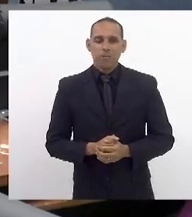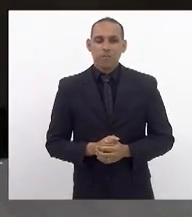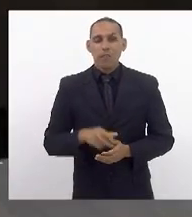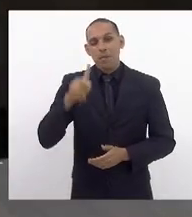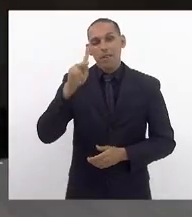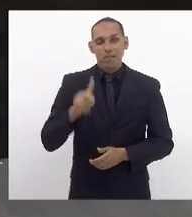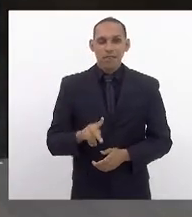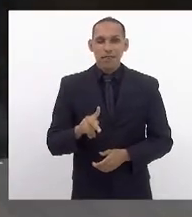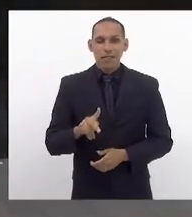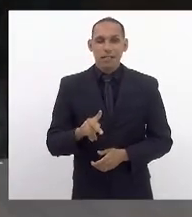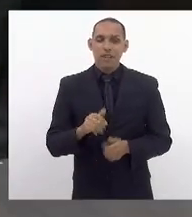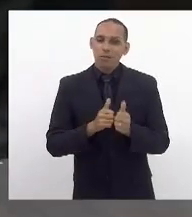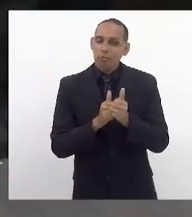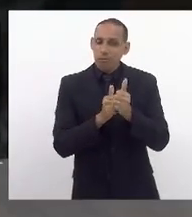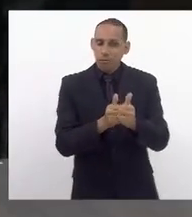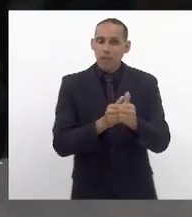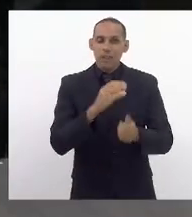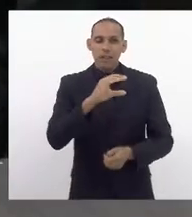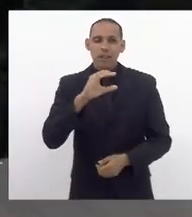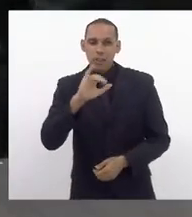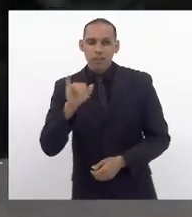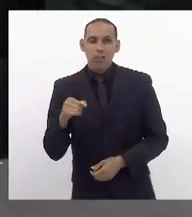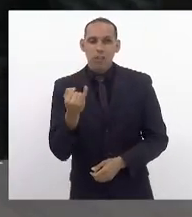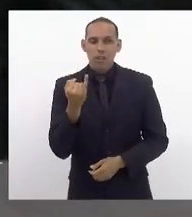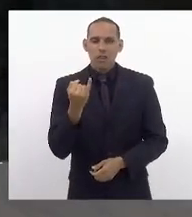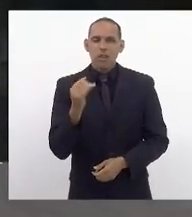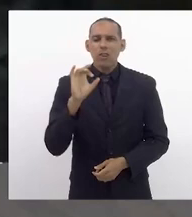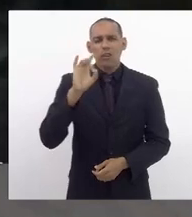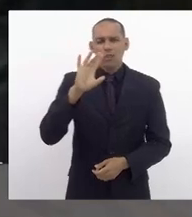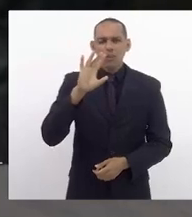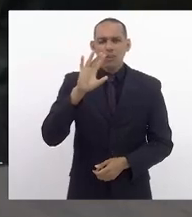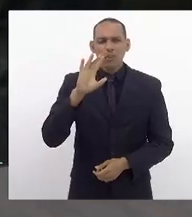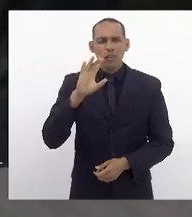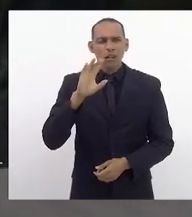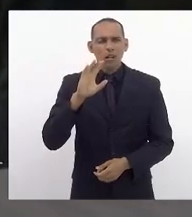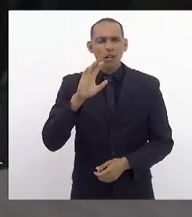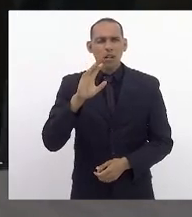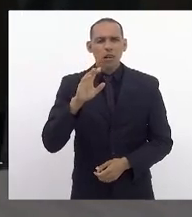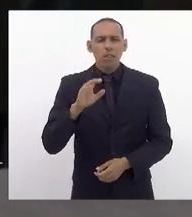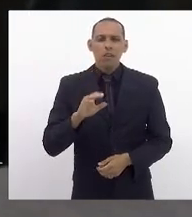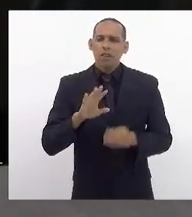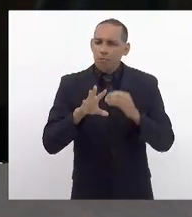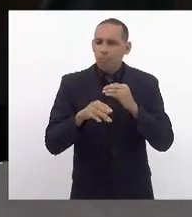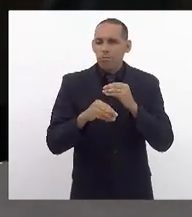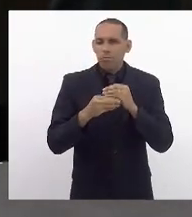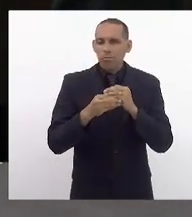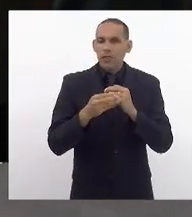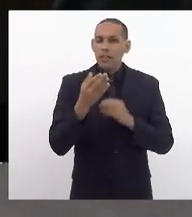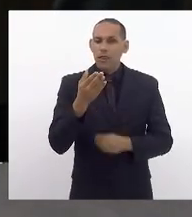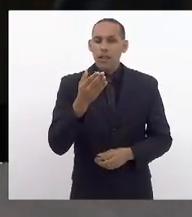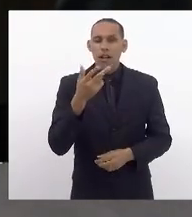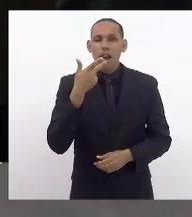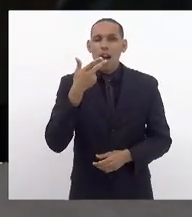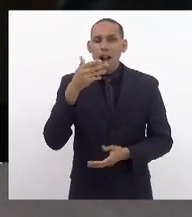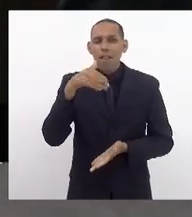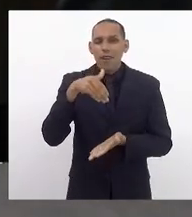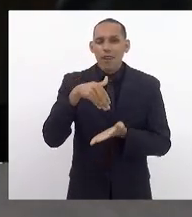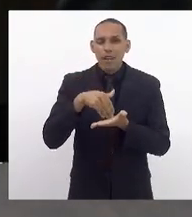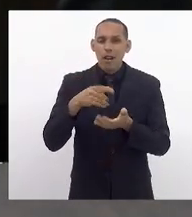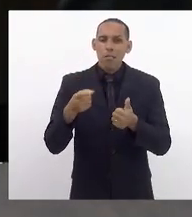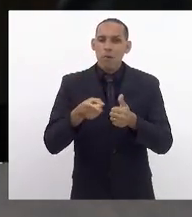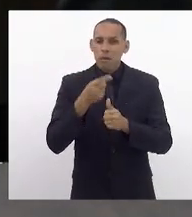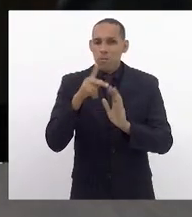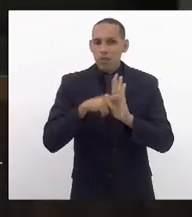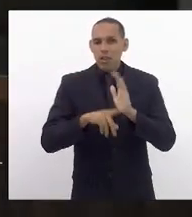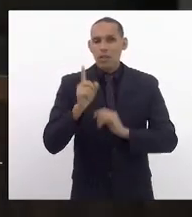Senhor presidente, acompanho o parecer da CCJ e só fazendo uma ressalva, Vossa Excelência não cantou o final do primeiro